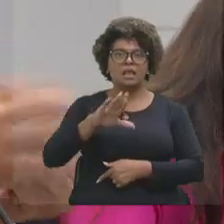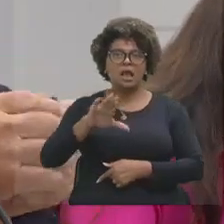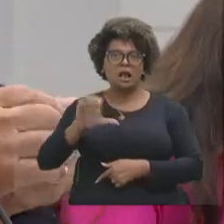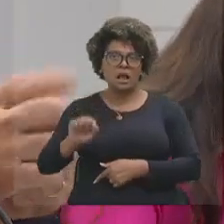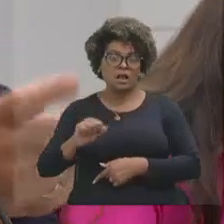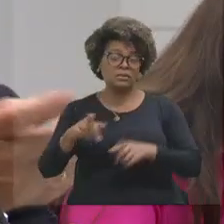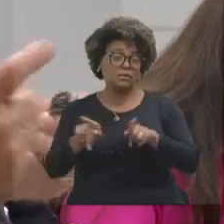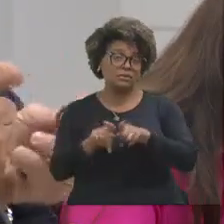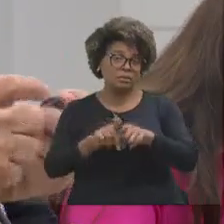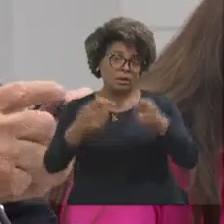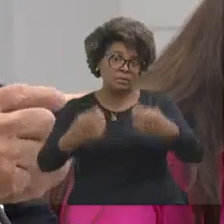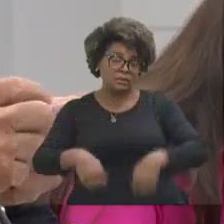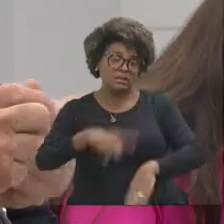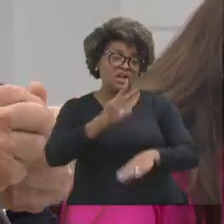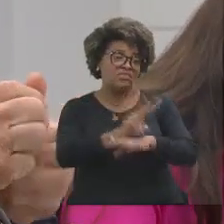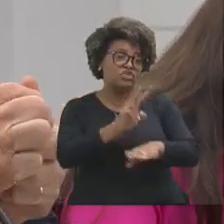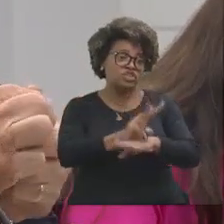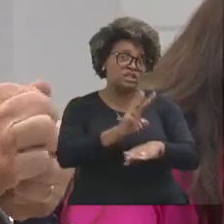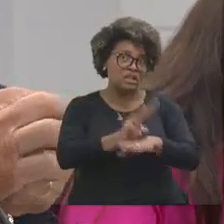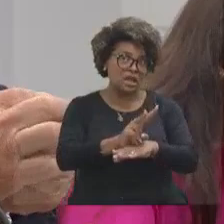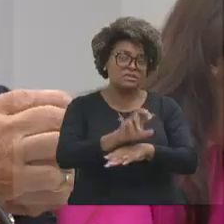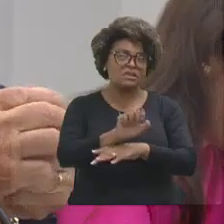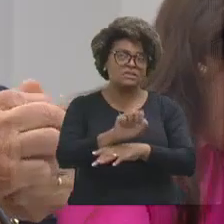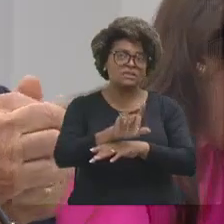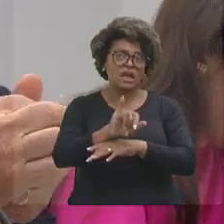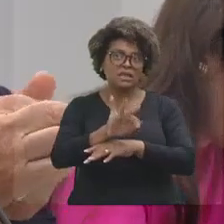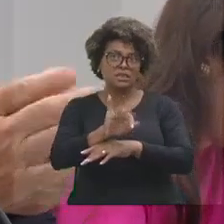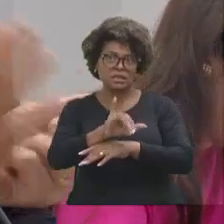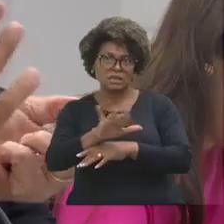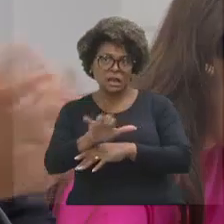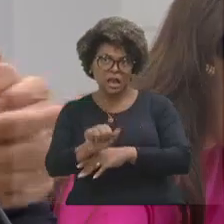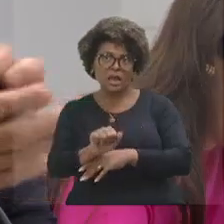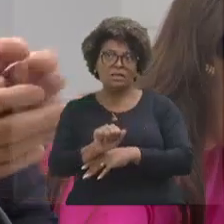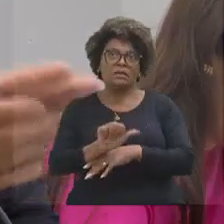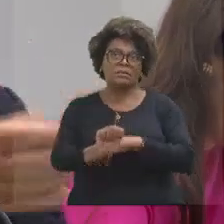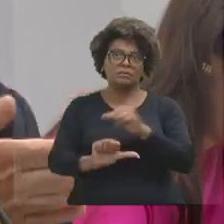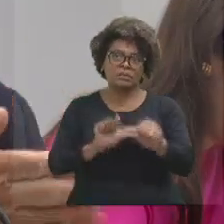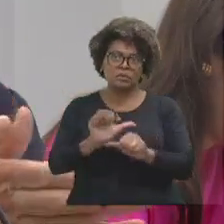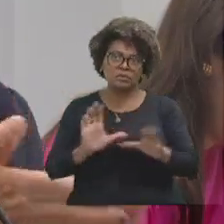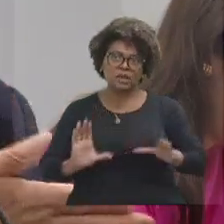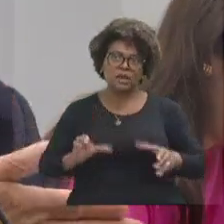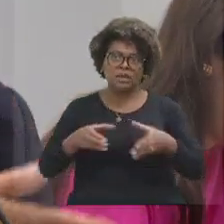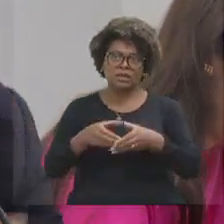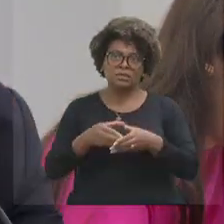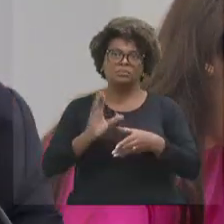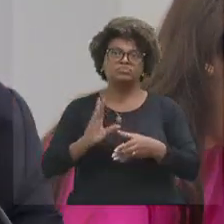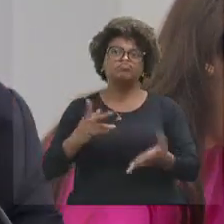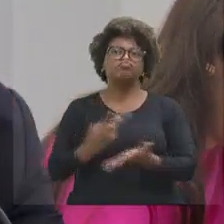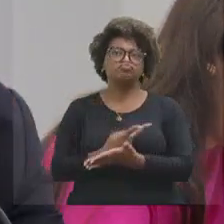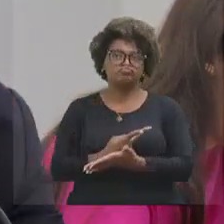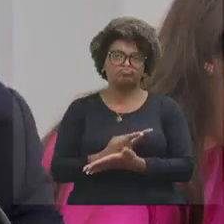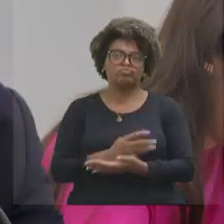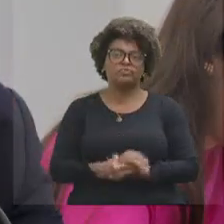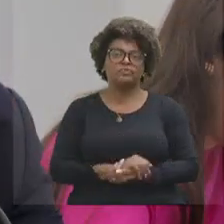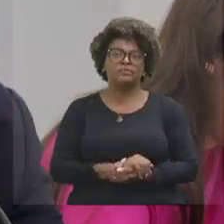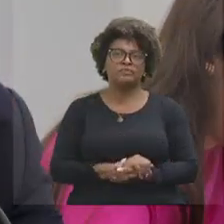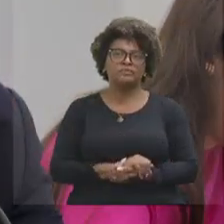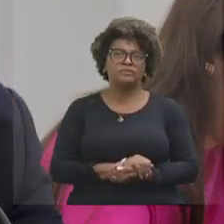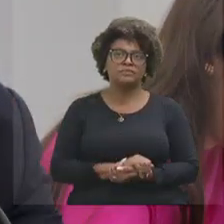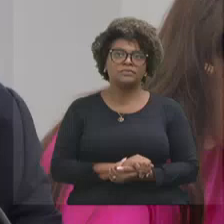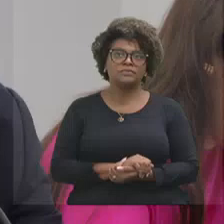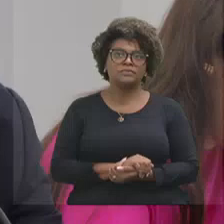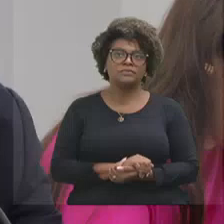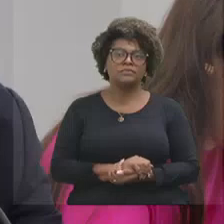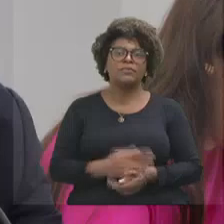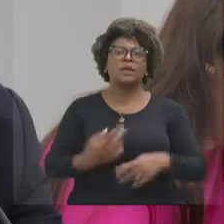que está precisando pedir alguns mudanças já foram feitas gostaria de dar atenção nesse sentido Hospital Santa